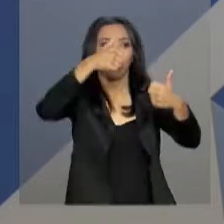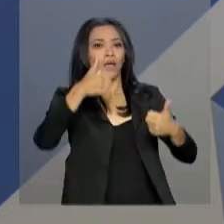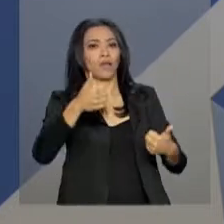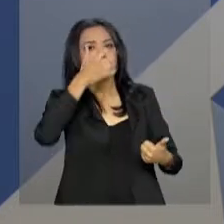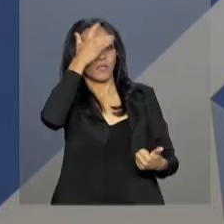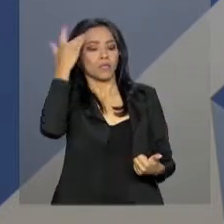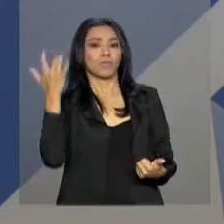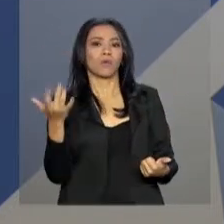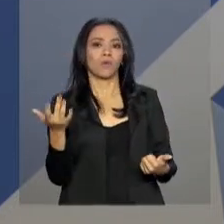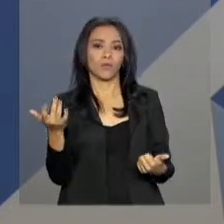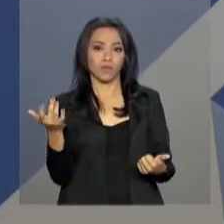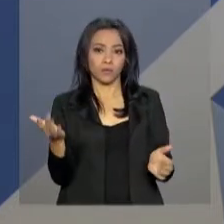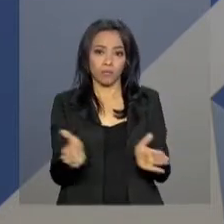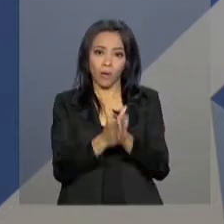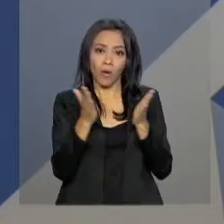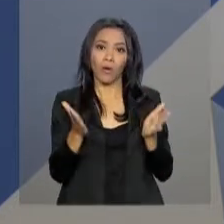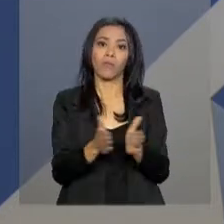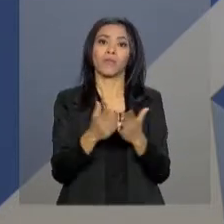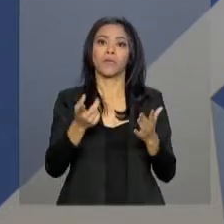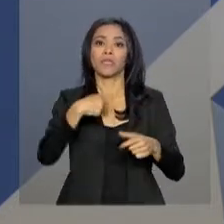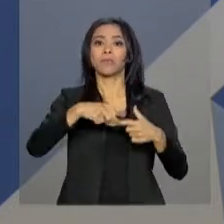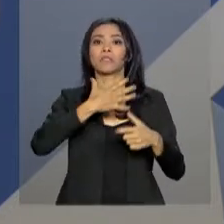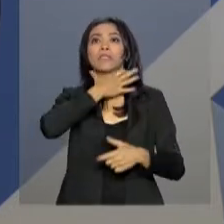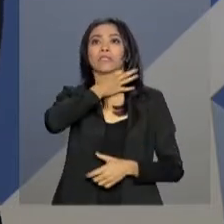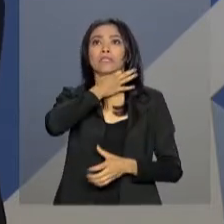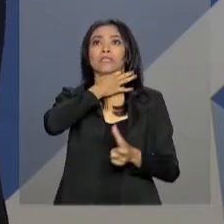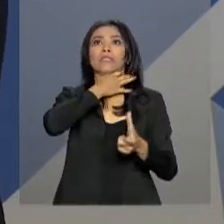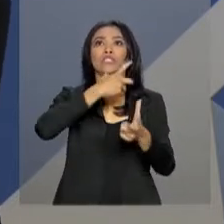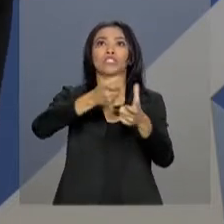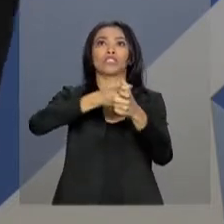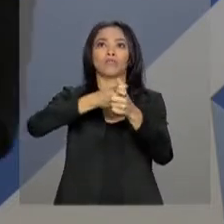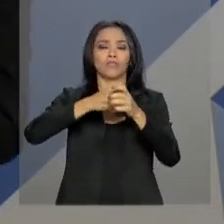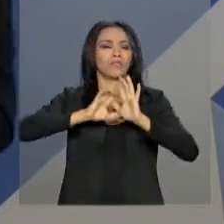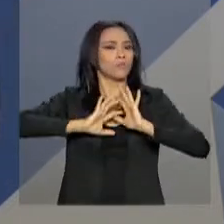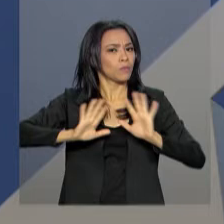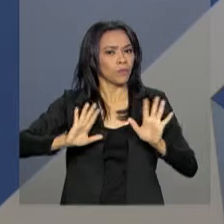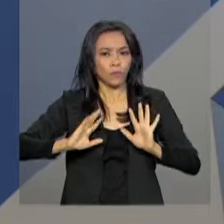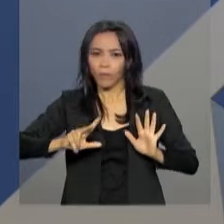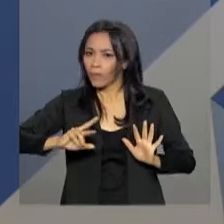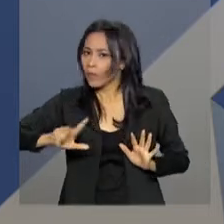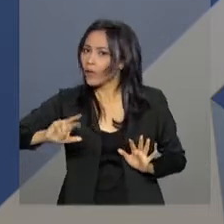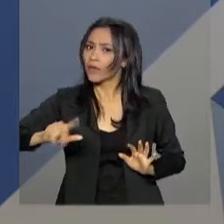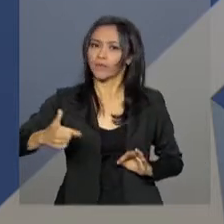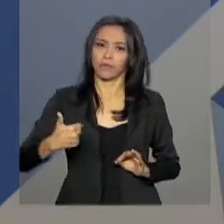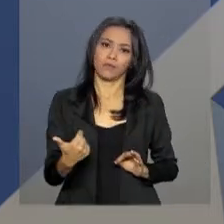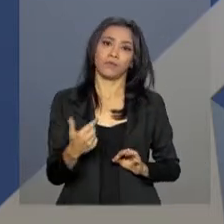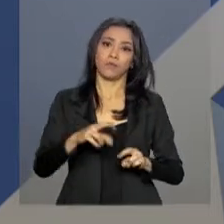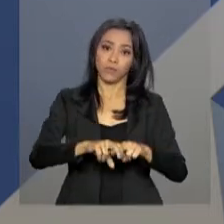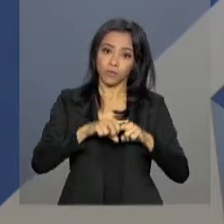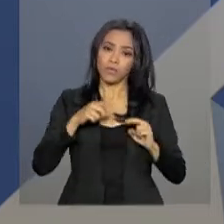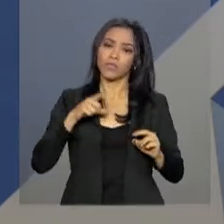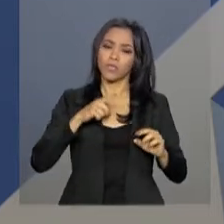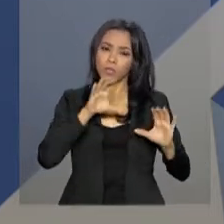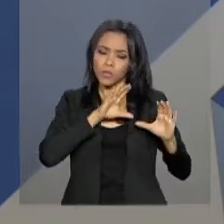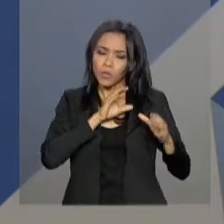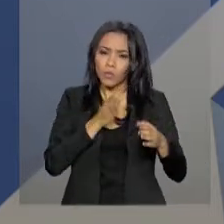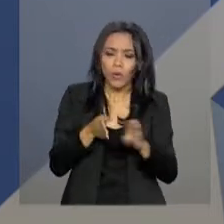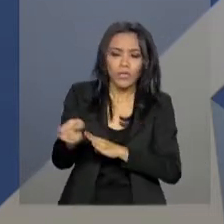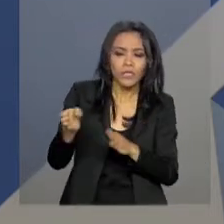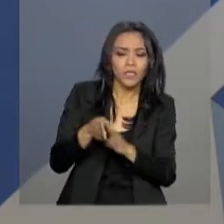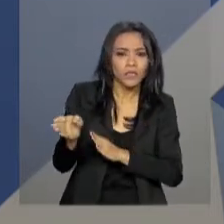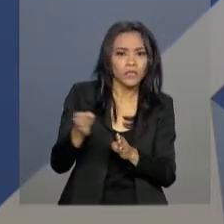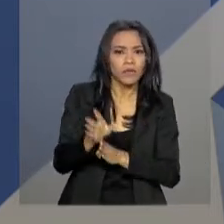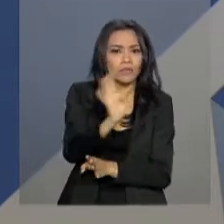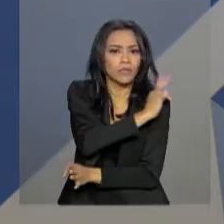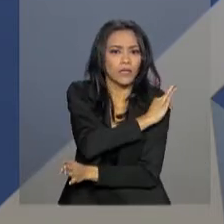vulneráveis e endividadas. Por isso, a assistência técnica que é prestada a esses tomadores